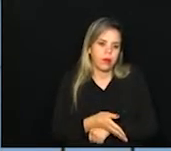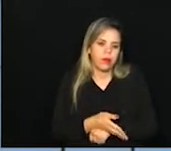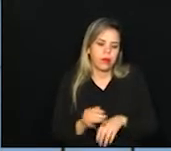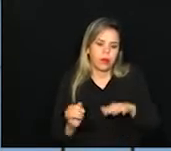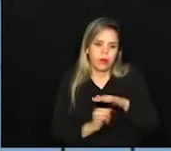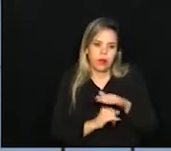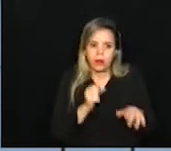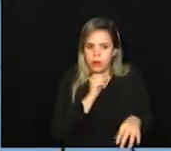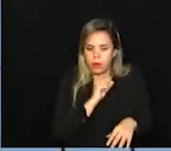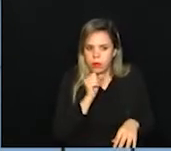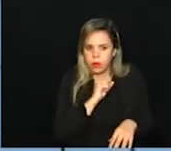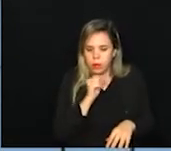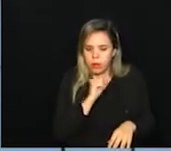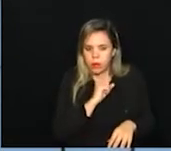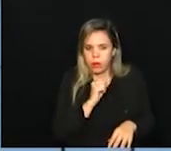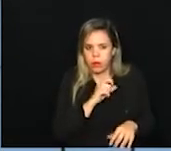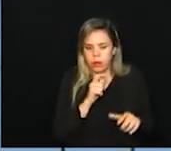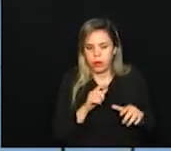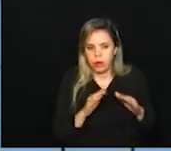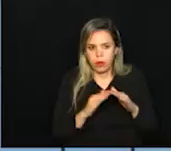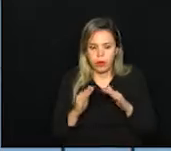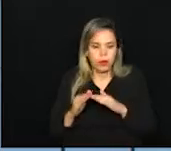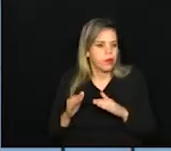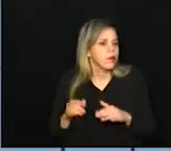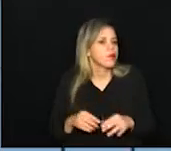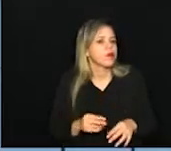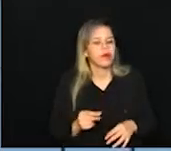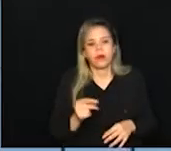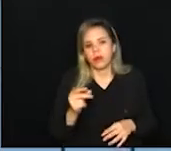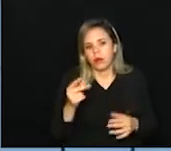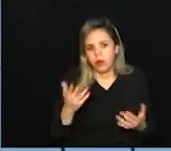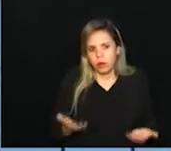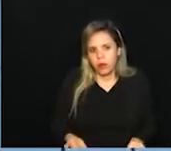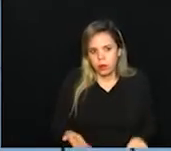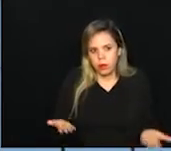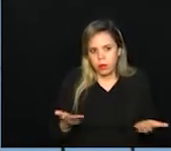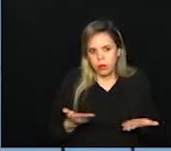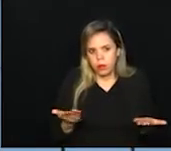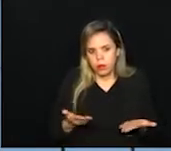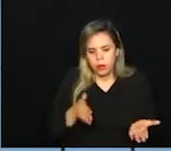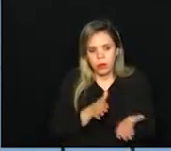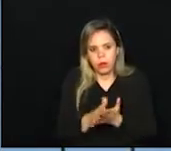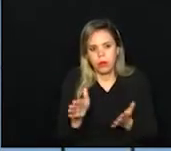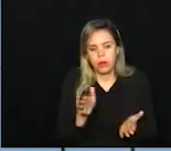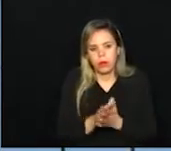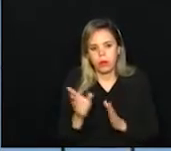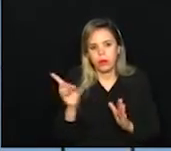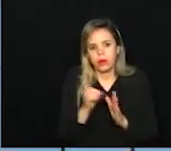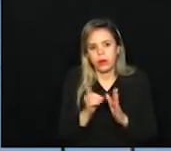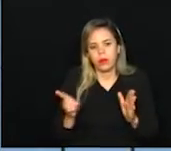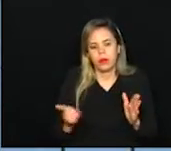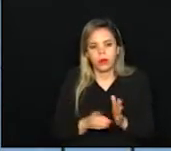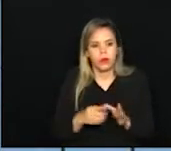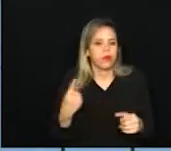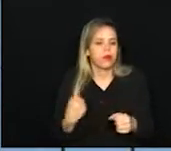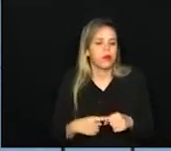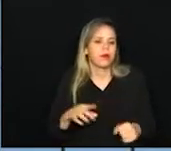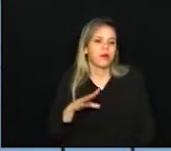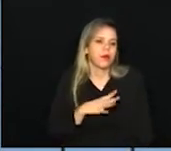a idosos que moram em instituições de longa permanência. Hoje foi publicado um decreto